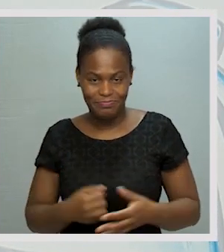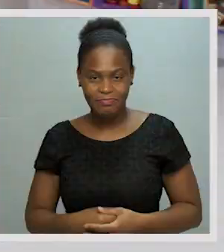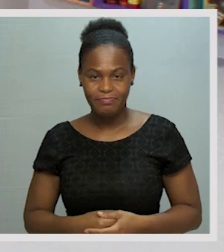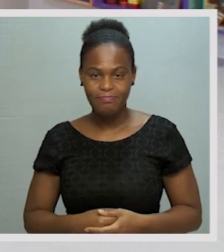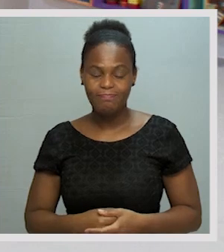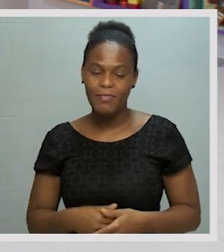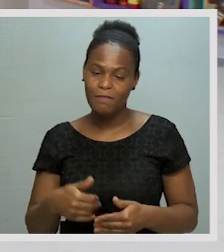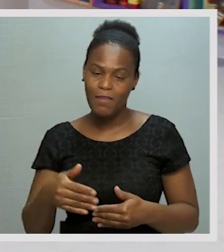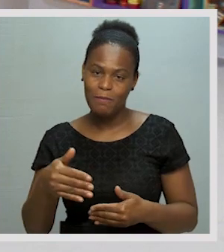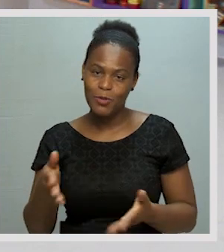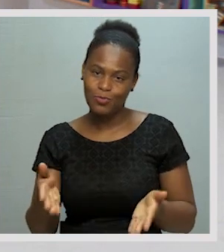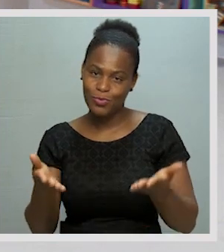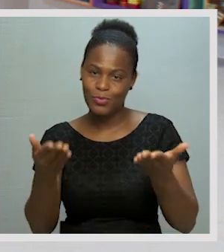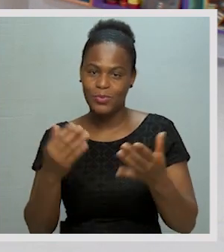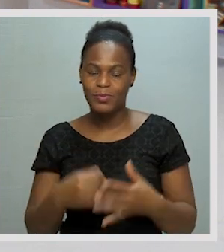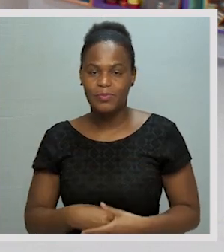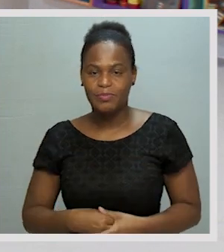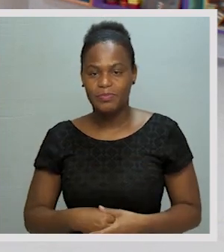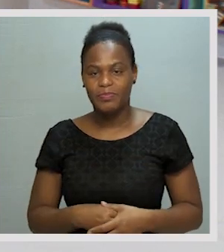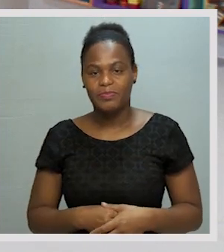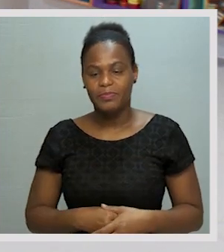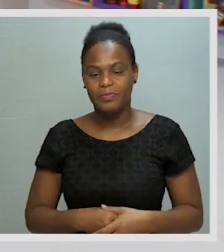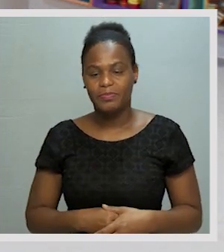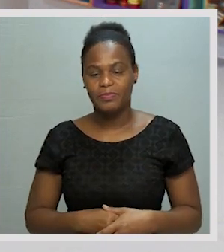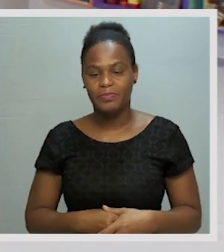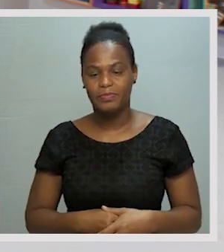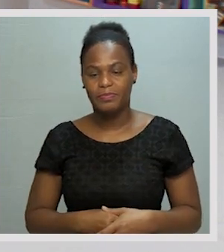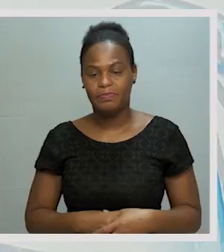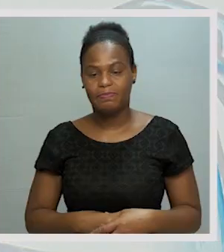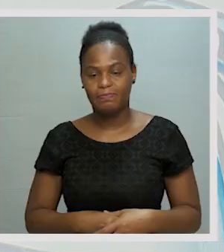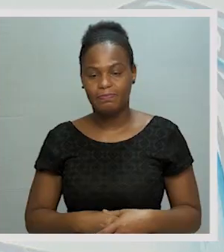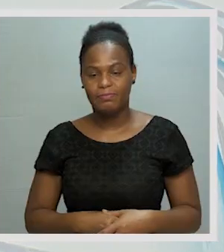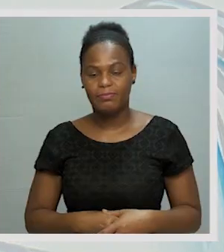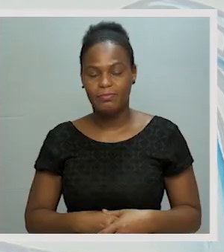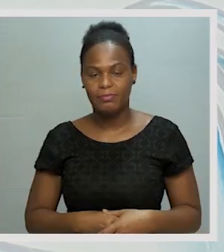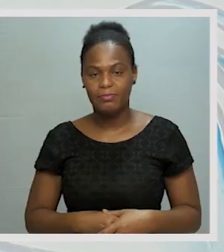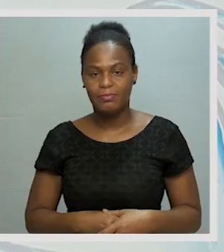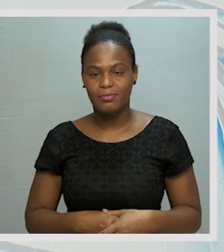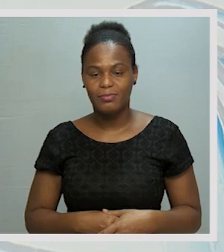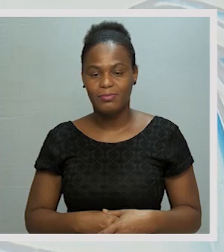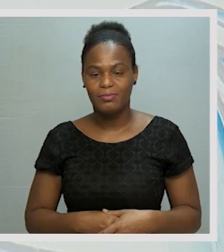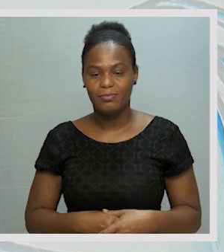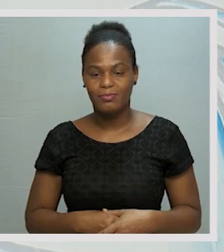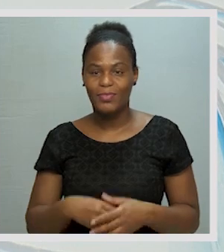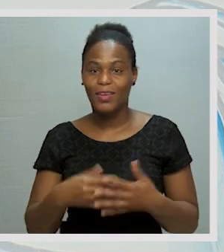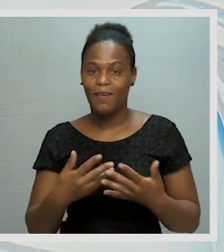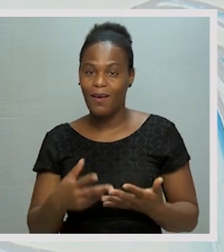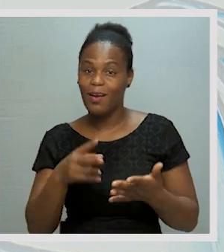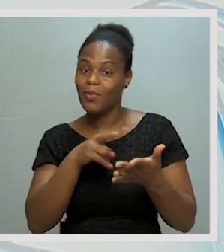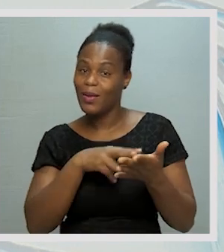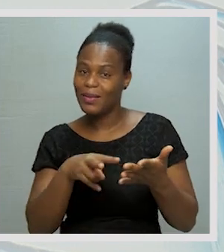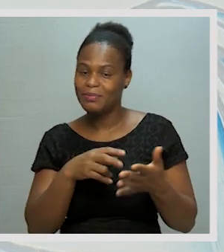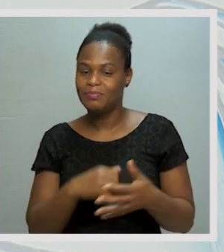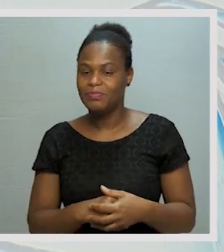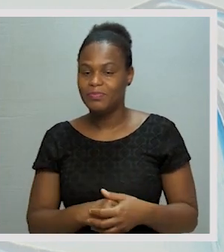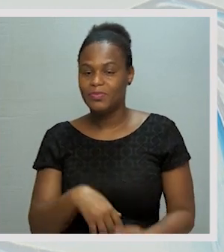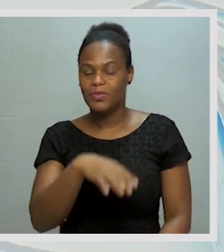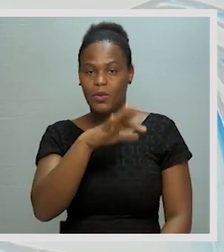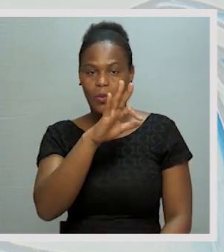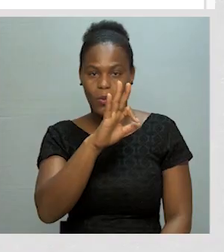isto aqui, não é? Eu vou transportar isto para aqui.